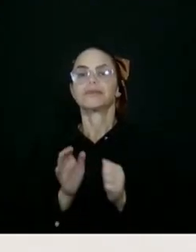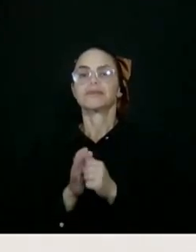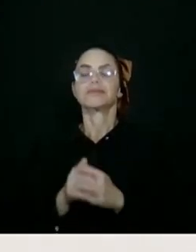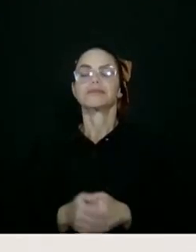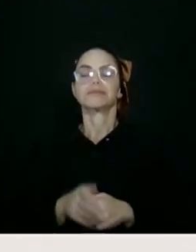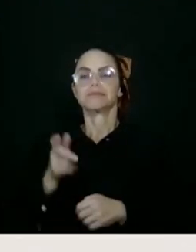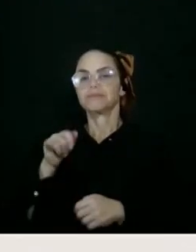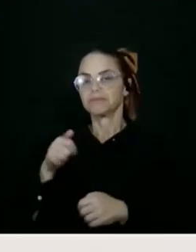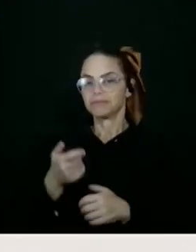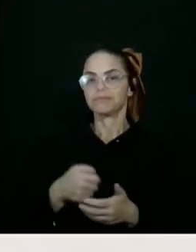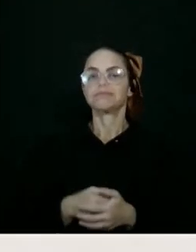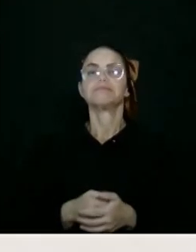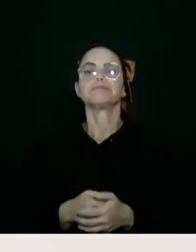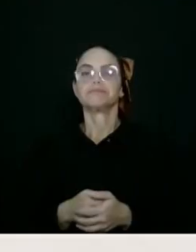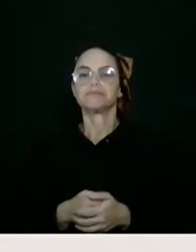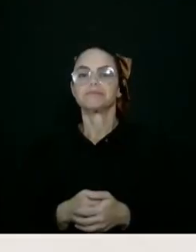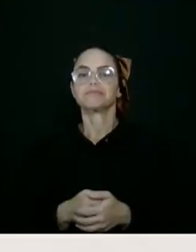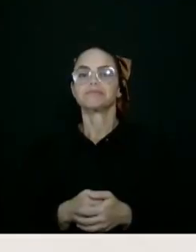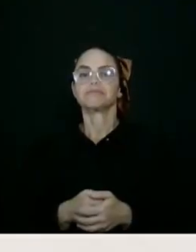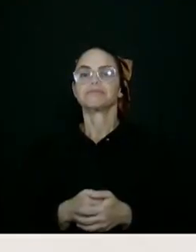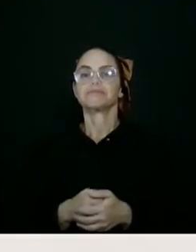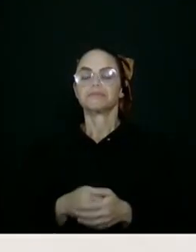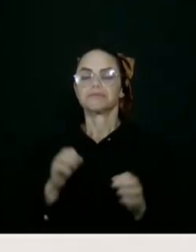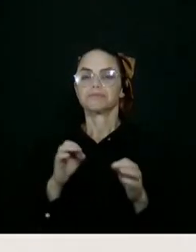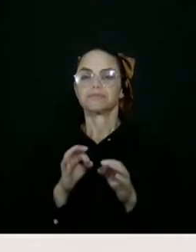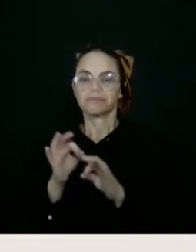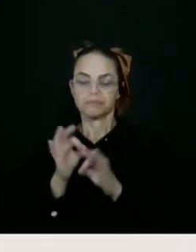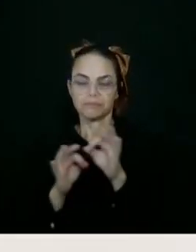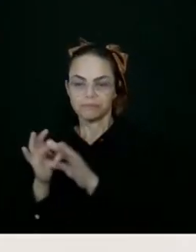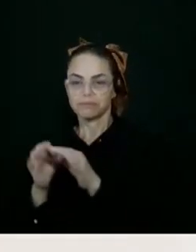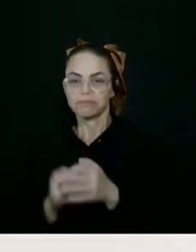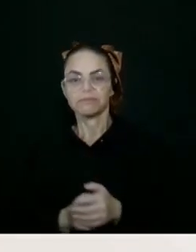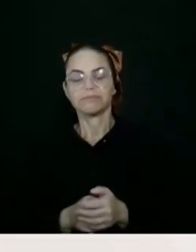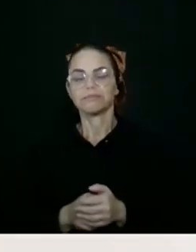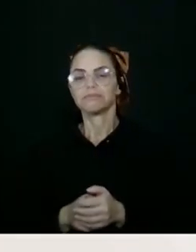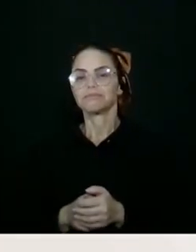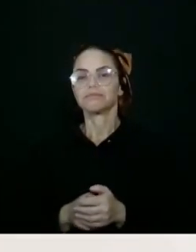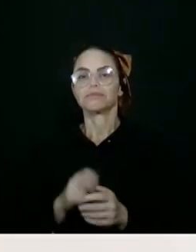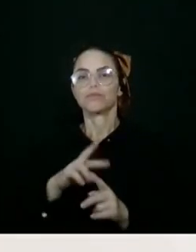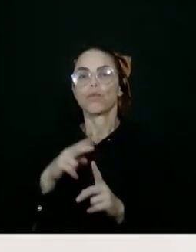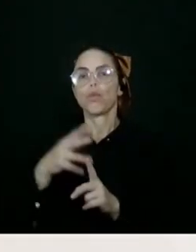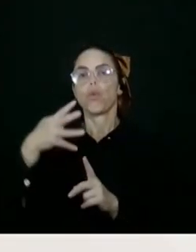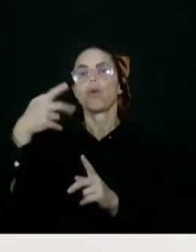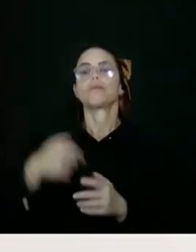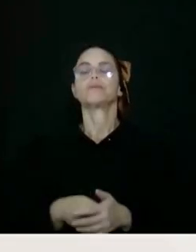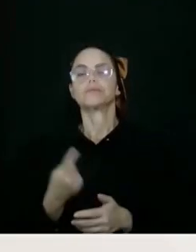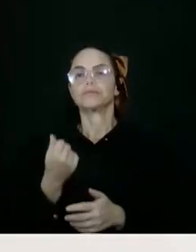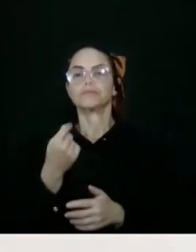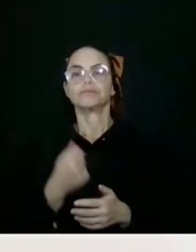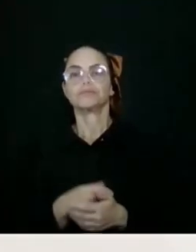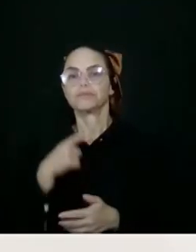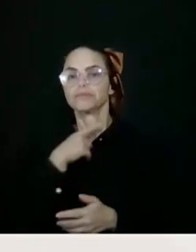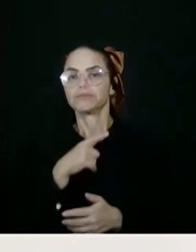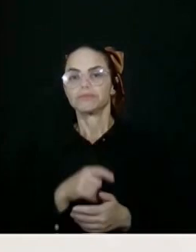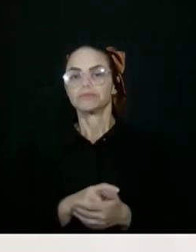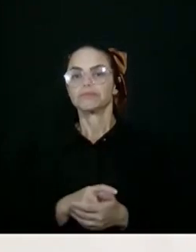já vai atualizando com o rendimento. E agora, para quem ganha acima